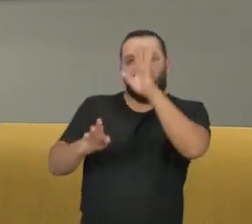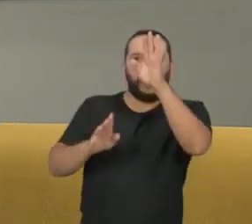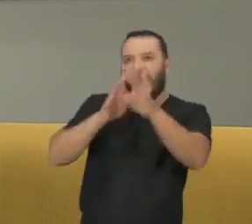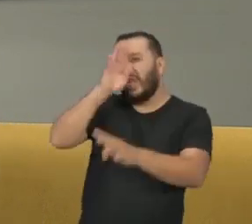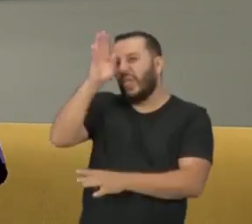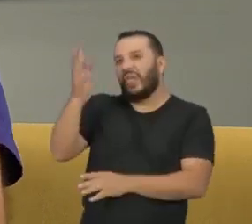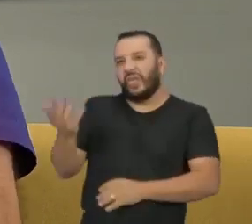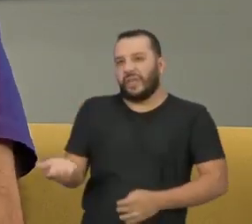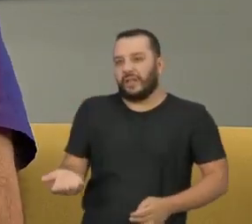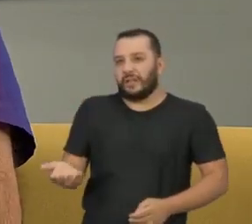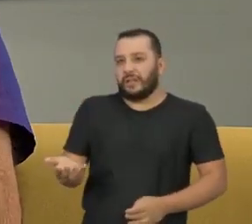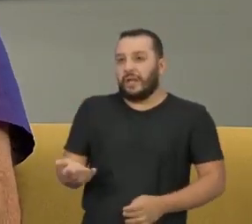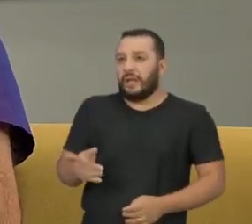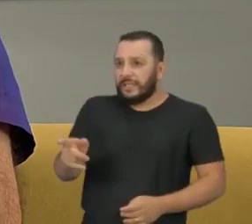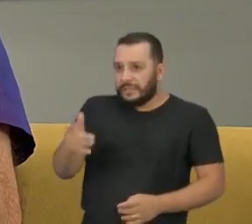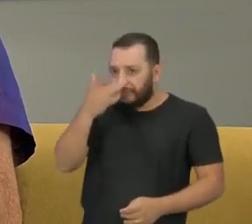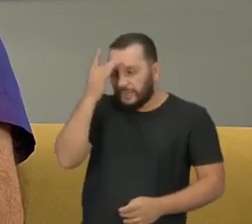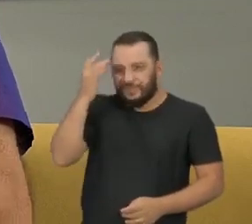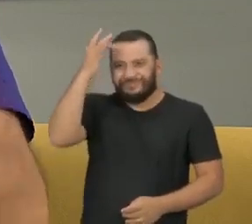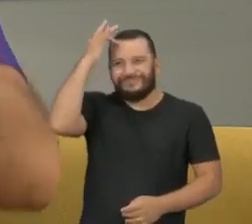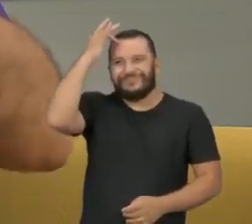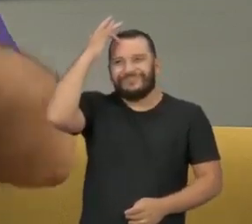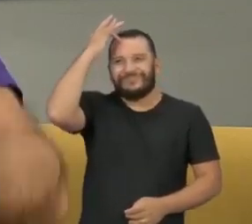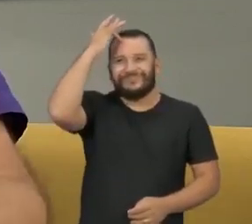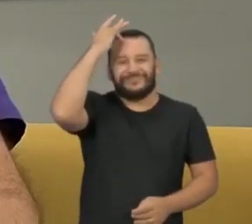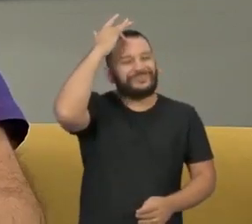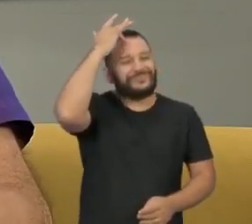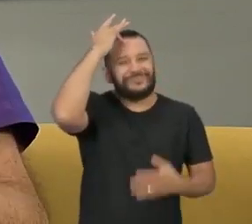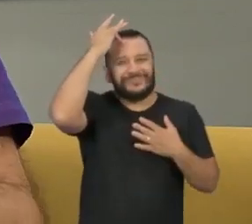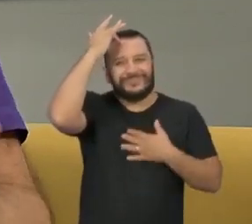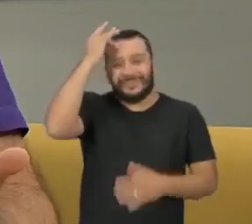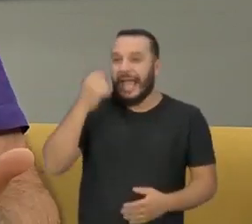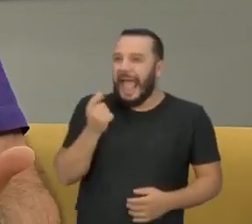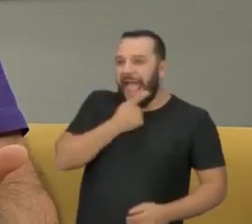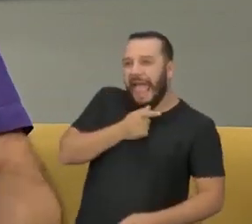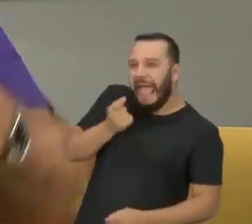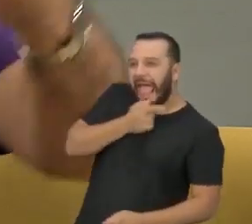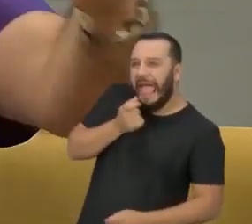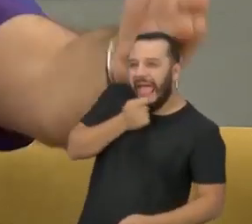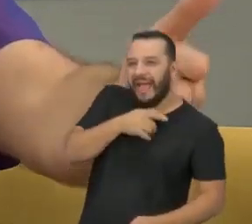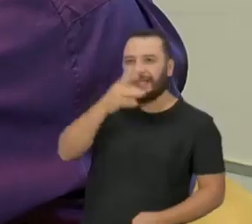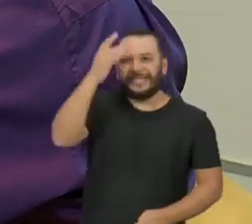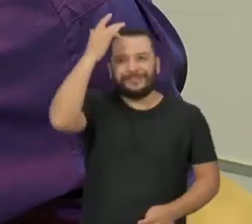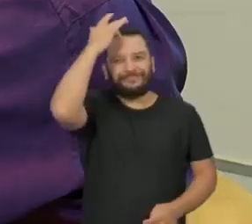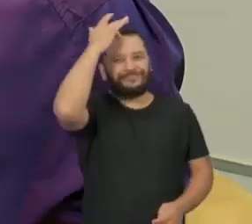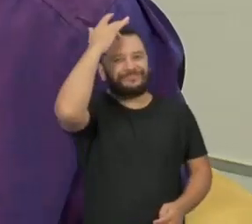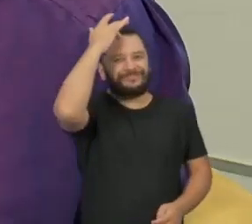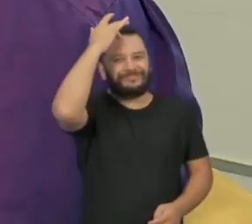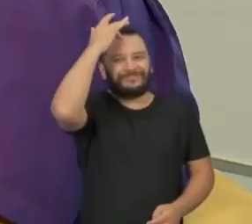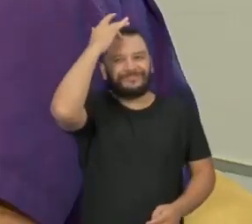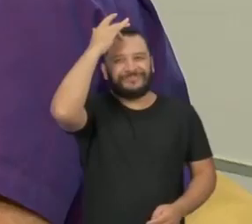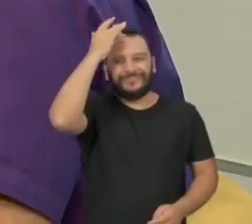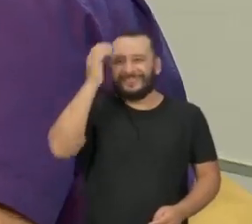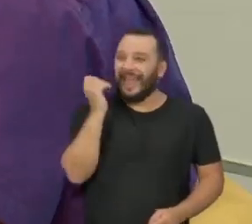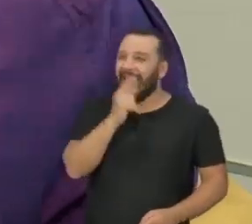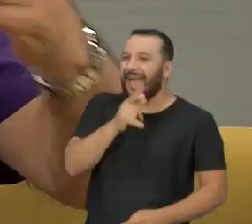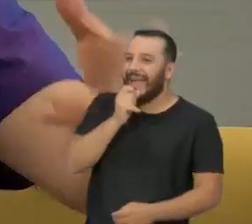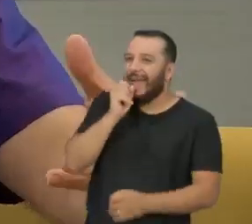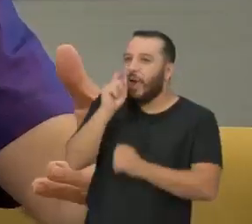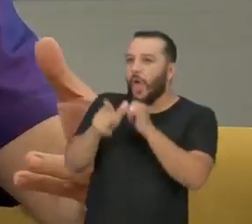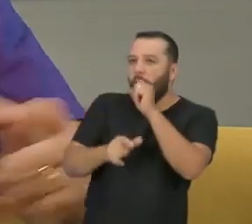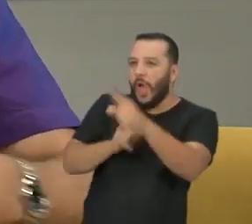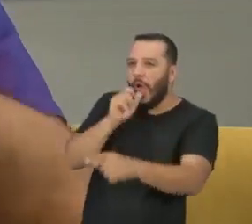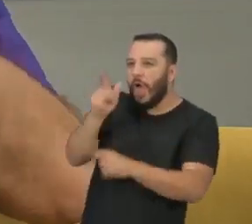consegue perceber que o outro não está gostando da brincadeira. Que ele conta piadas ridículas, ofensivas, né? Contra grupos,